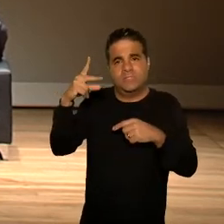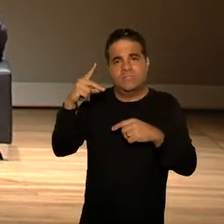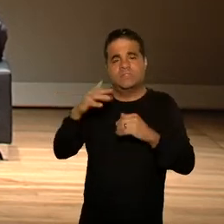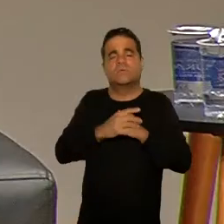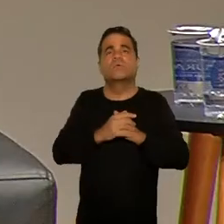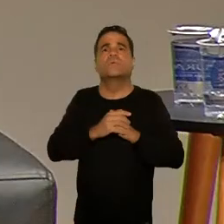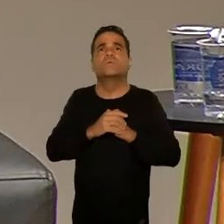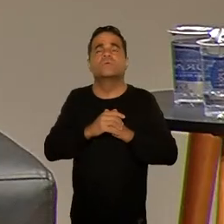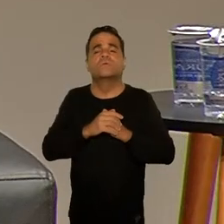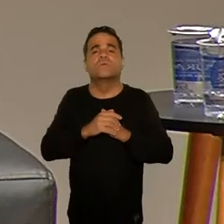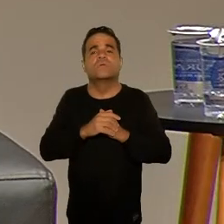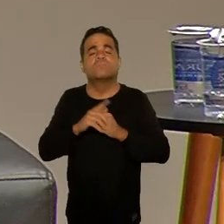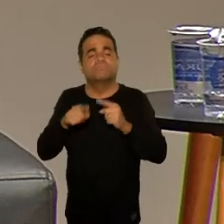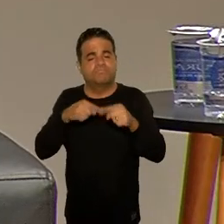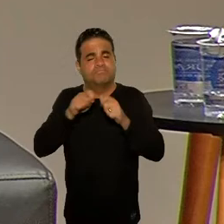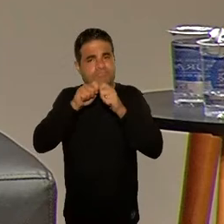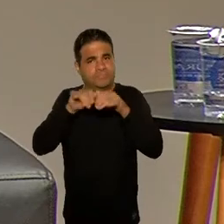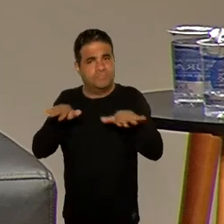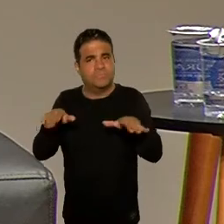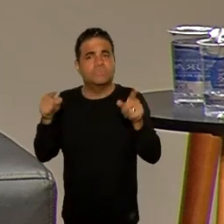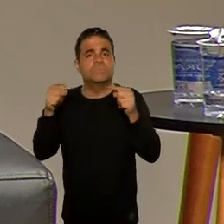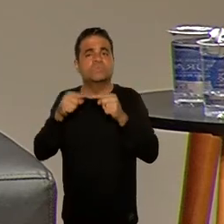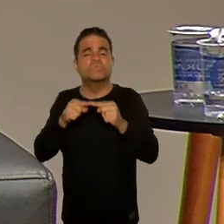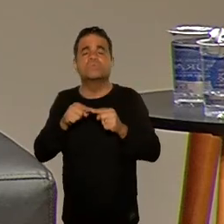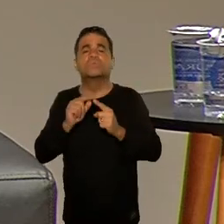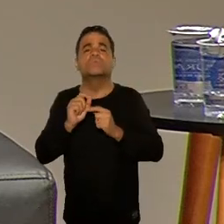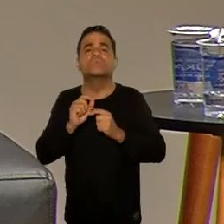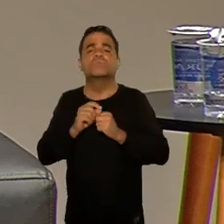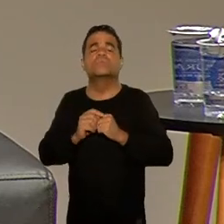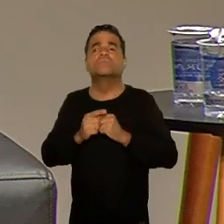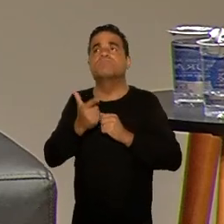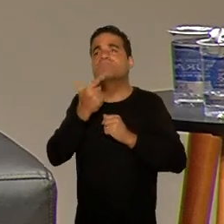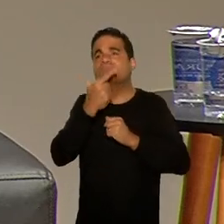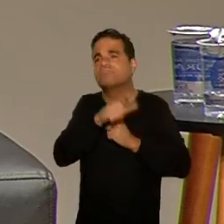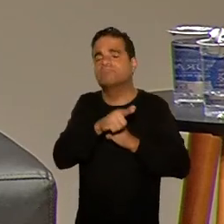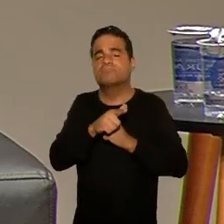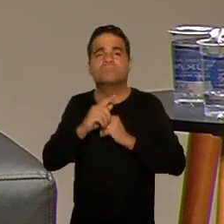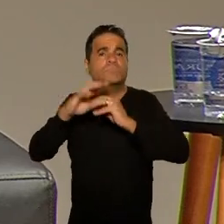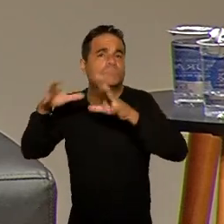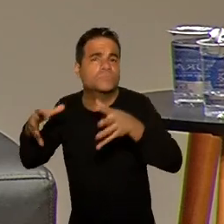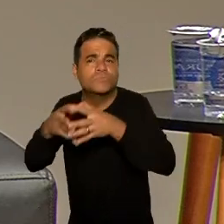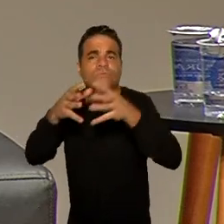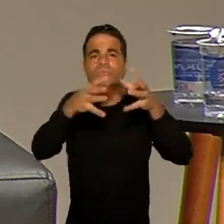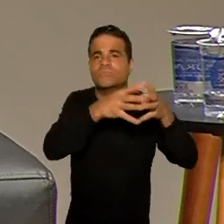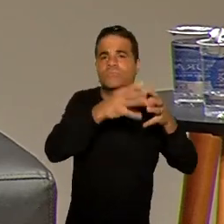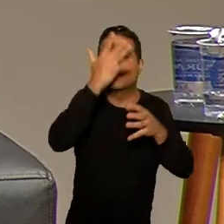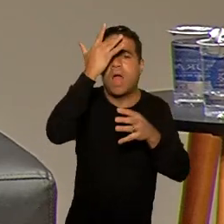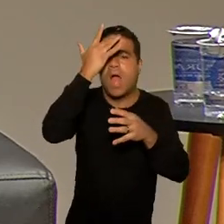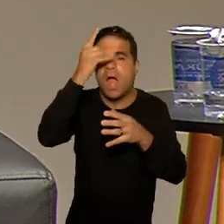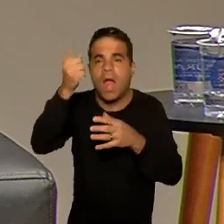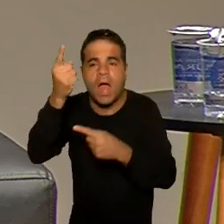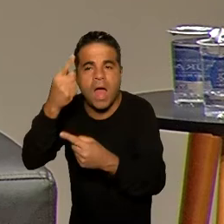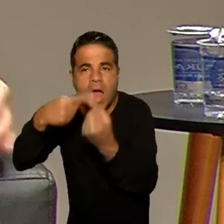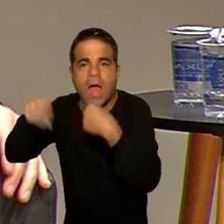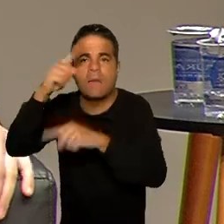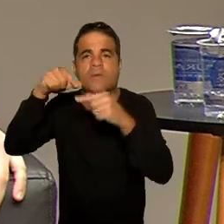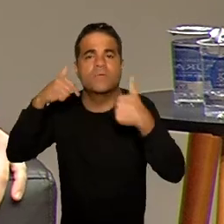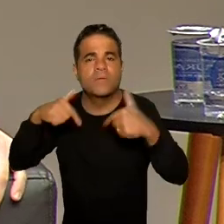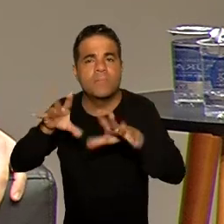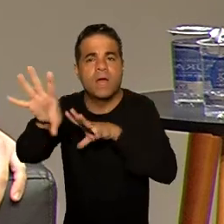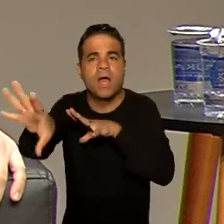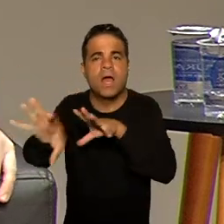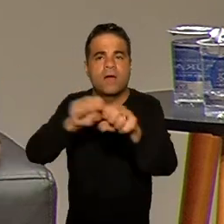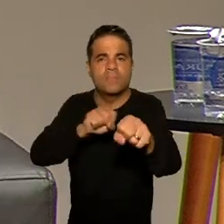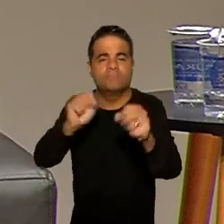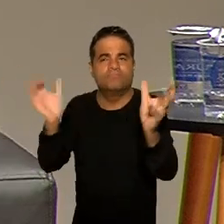que ela chama de reprodutiva tem a ver com alcançar esses públicos do amanhã ou trabalhar na